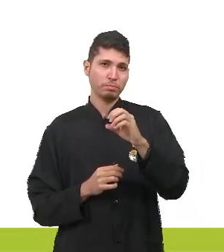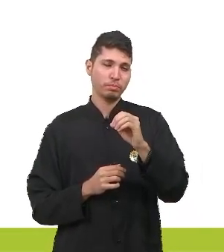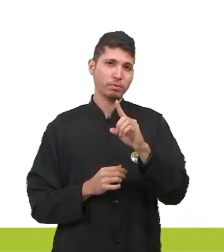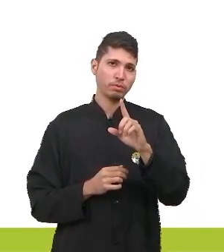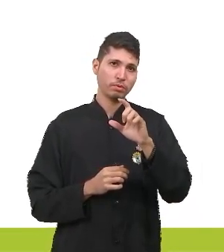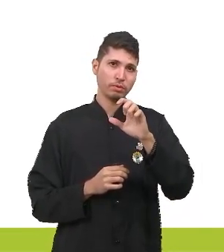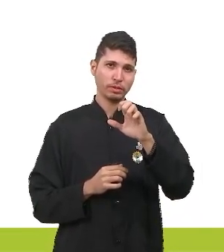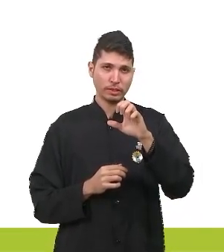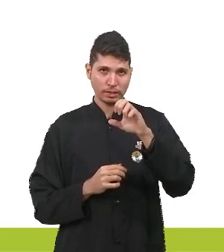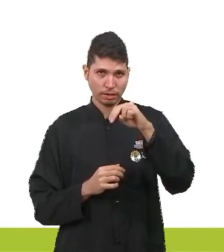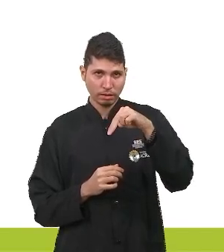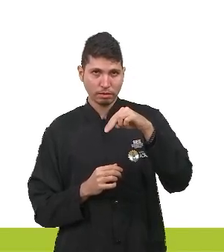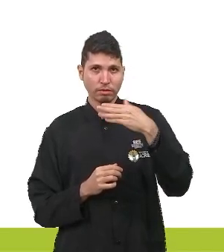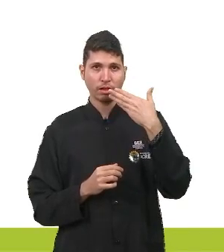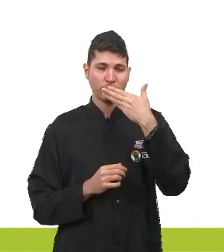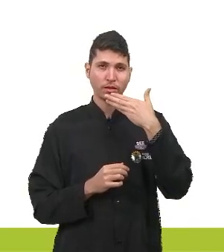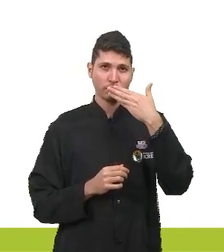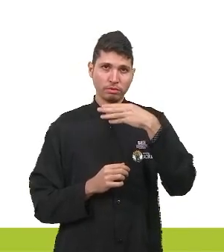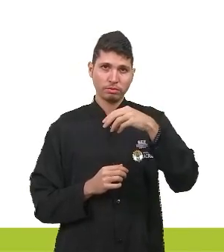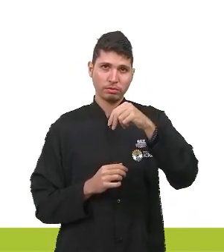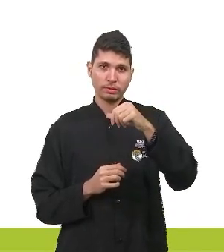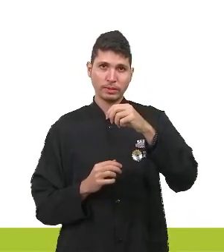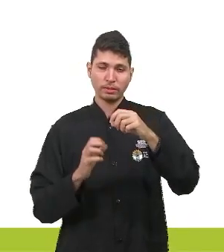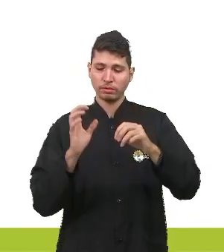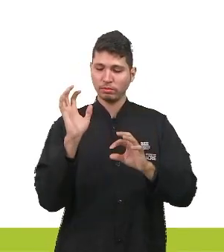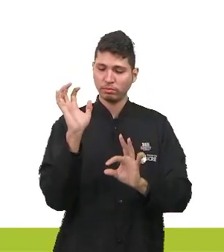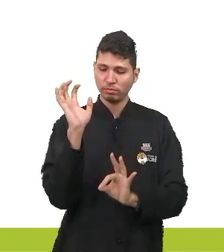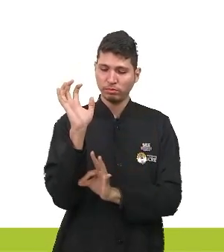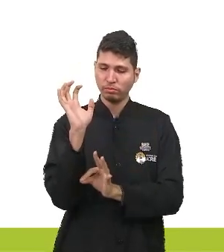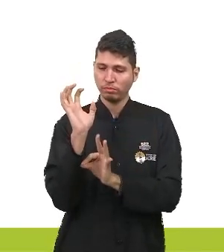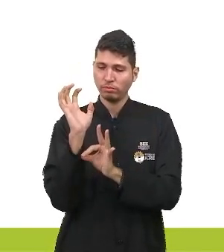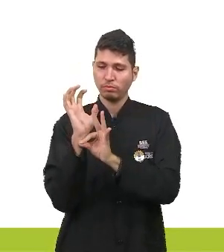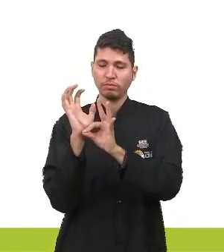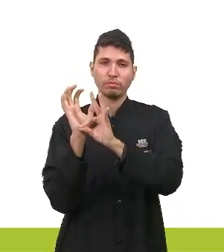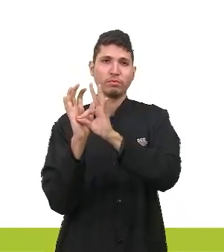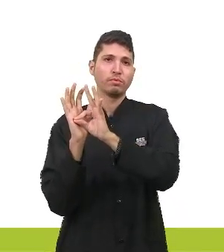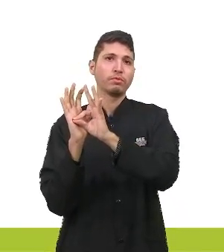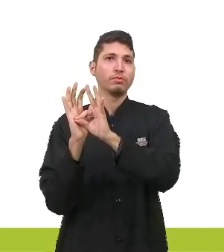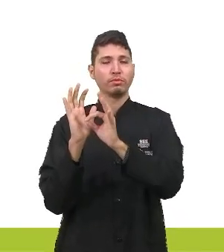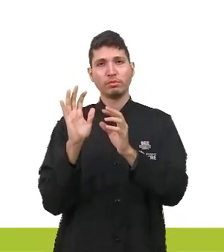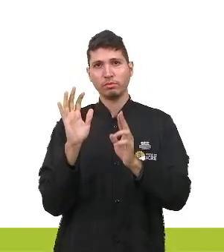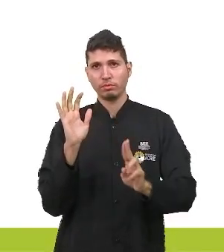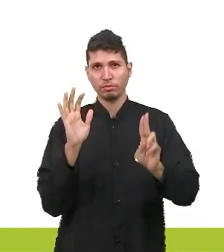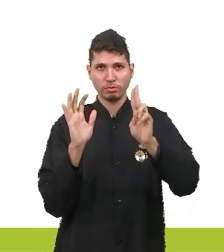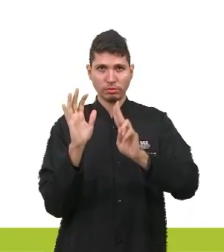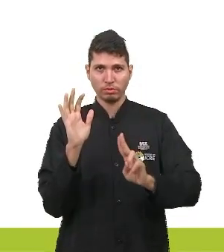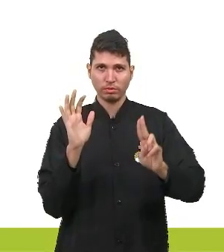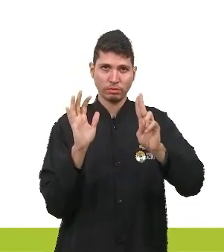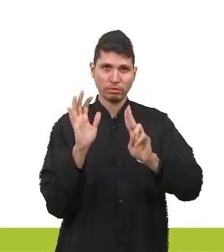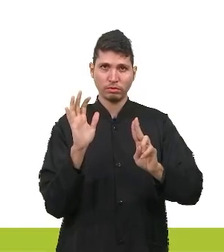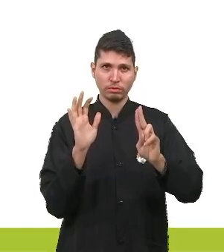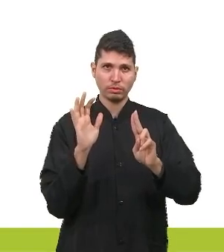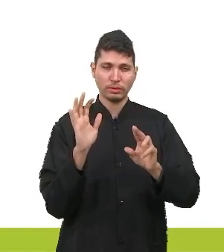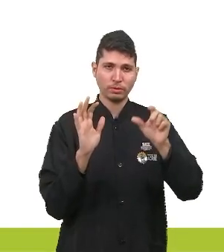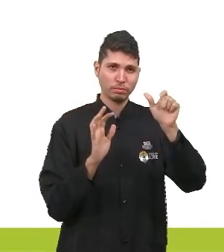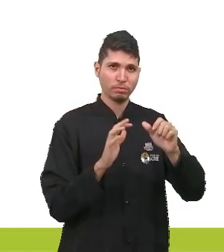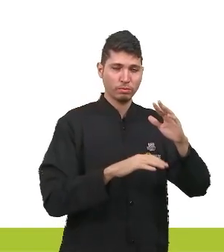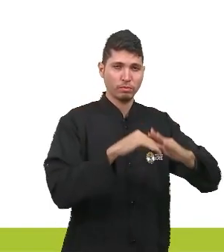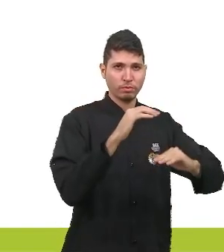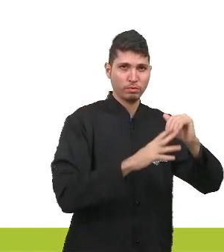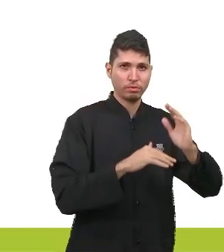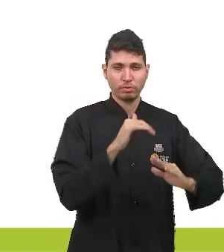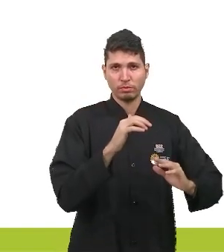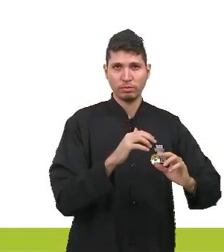carboidratos, nesse caso aqui celulose, são utilizados para garantir que o fármaco somente seja